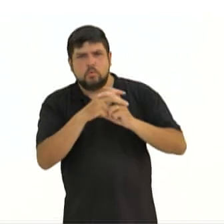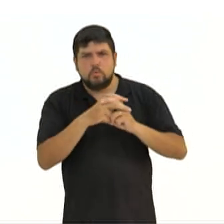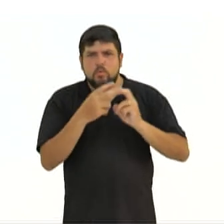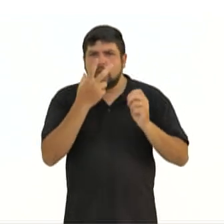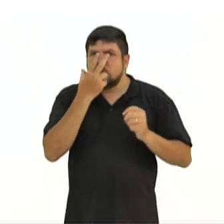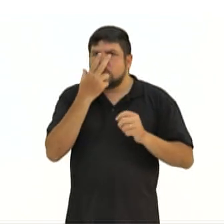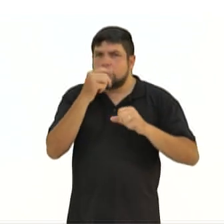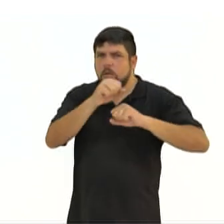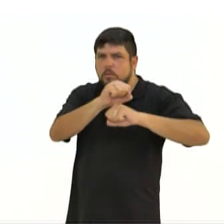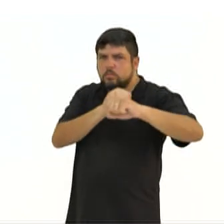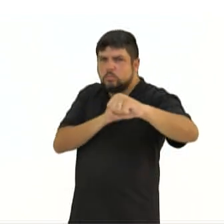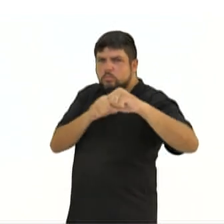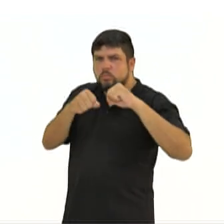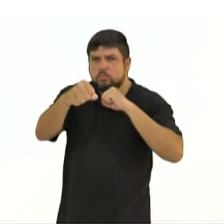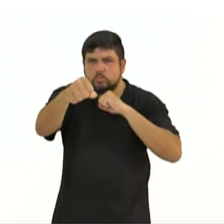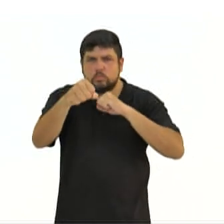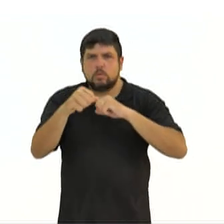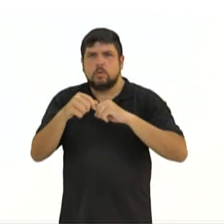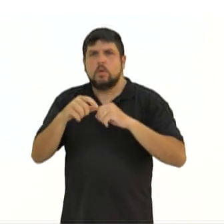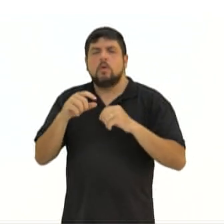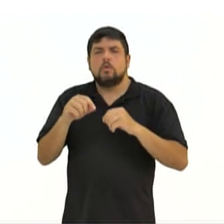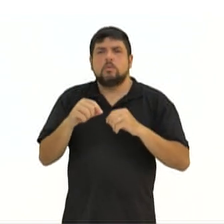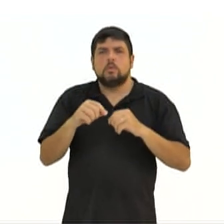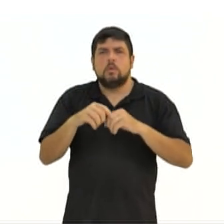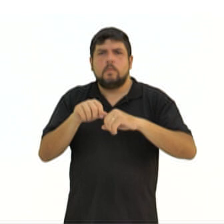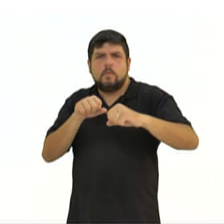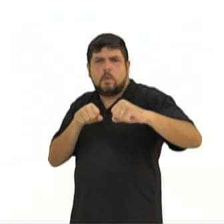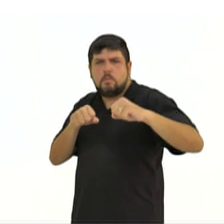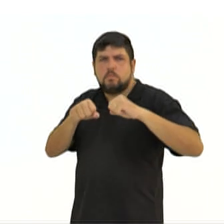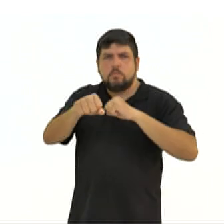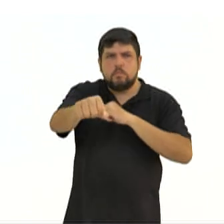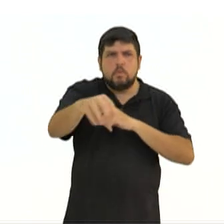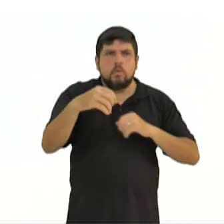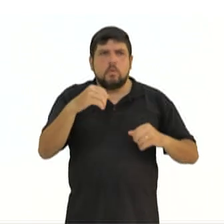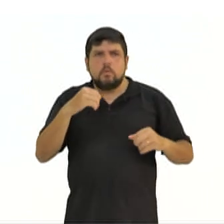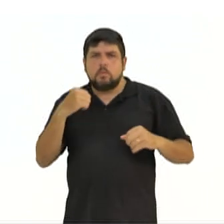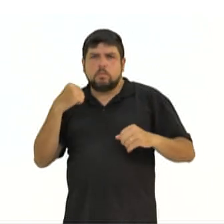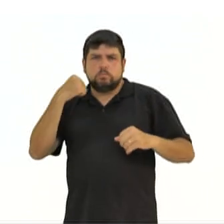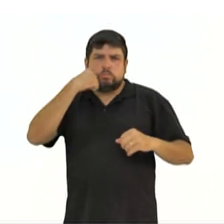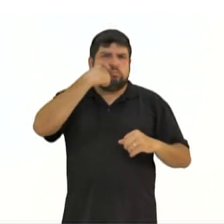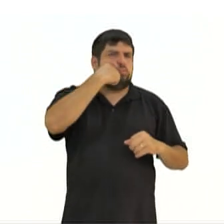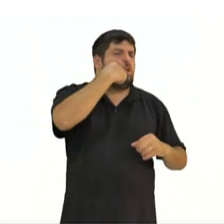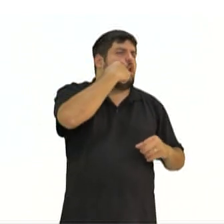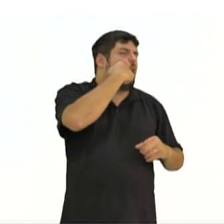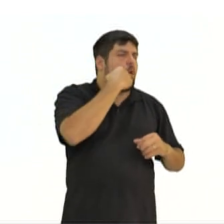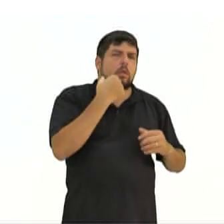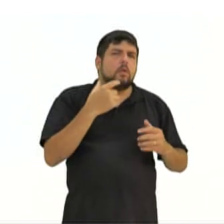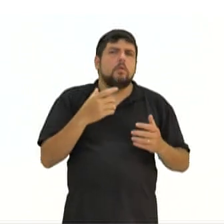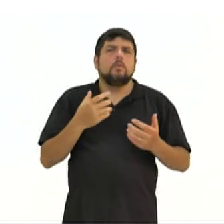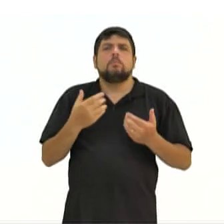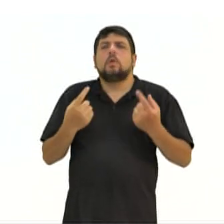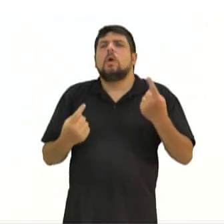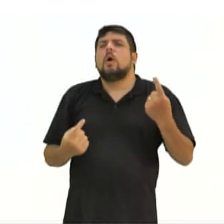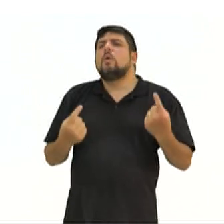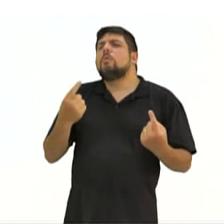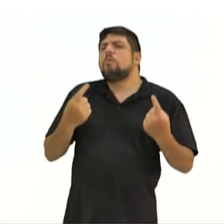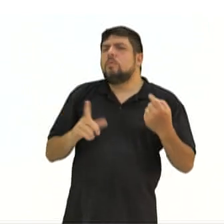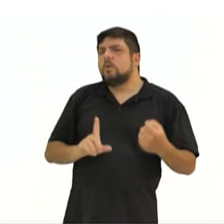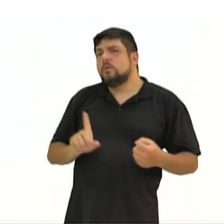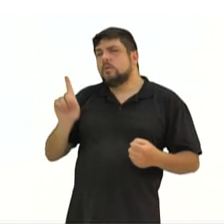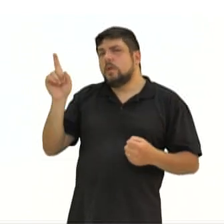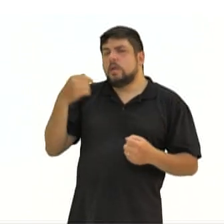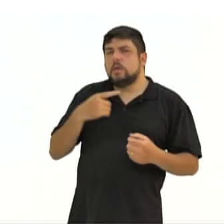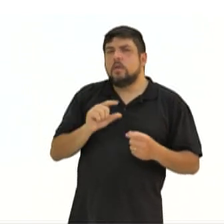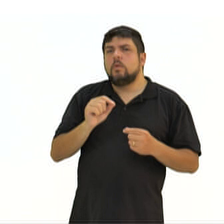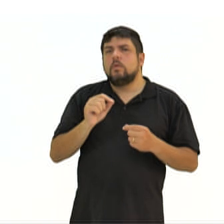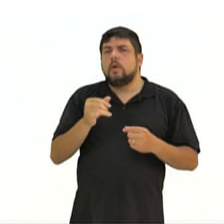parece ser, né, que o atleta, né, está levando um soco na sua face. Qual dessas imagens